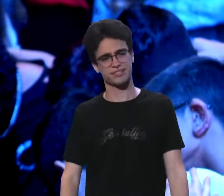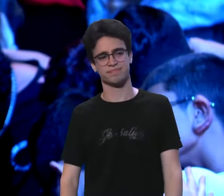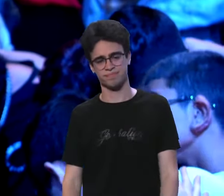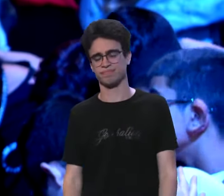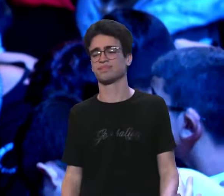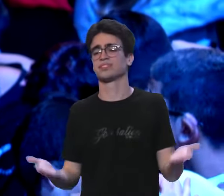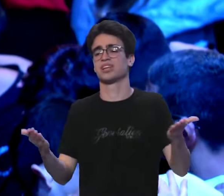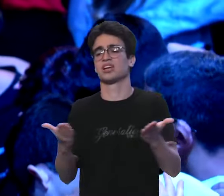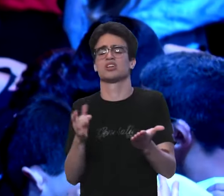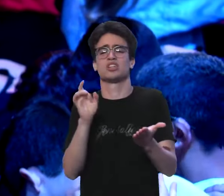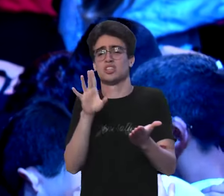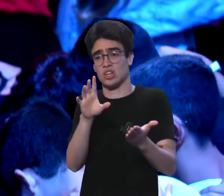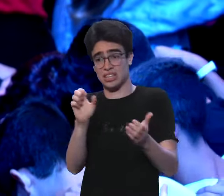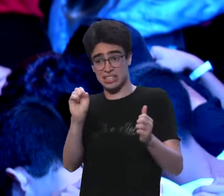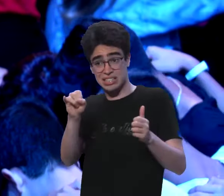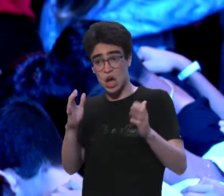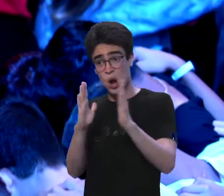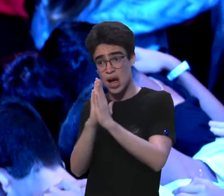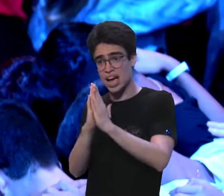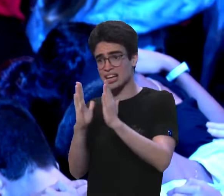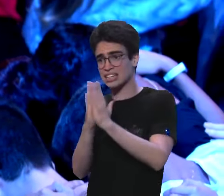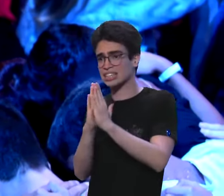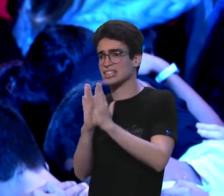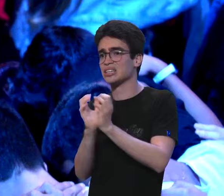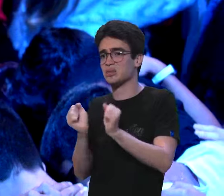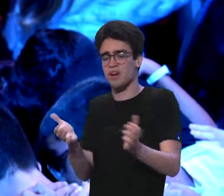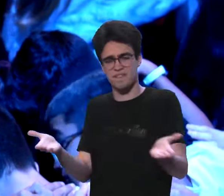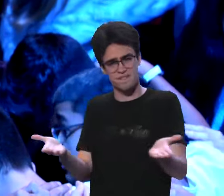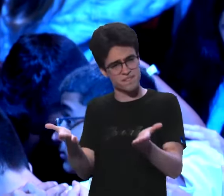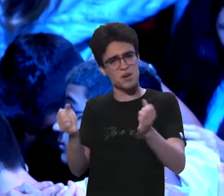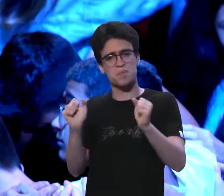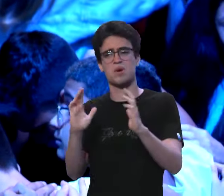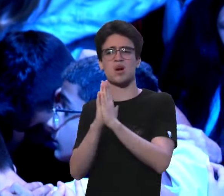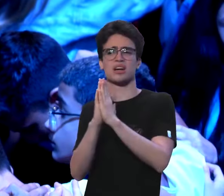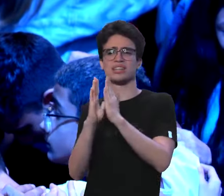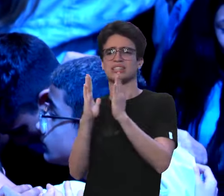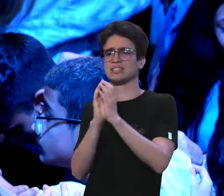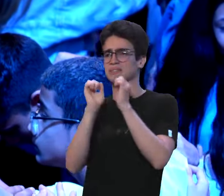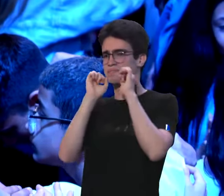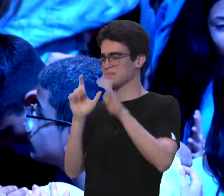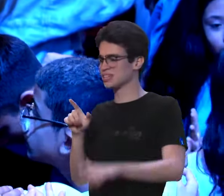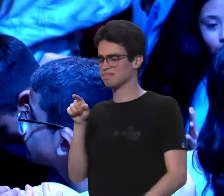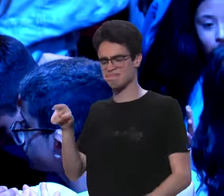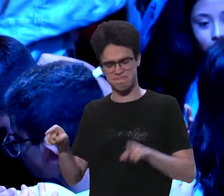Só fala se for para orar agora. Agora é sem conversa, é conversa com Deus e orar pelo meu irmão.